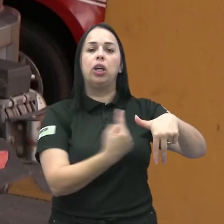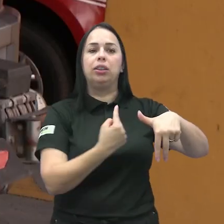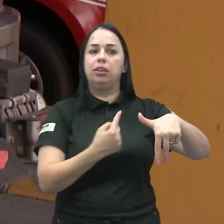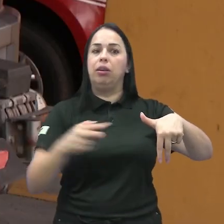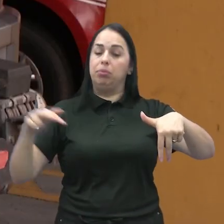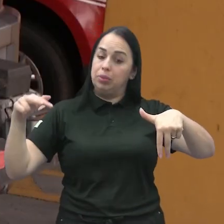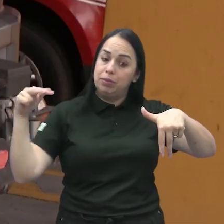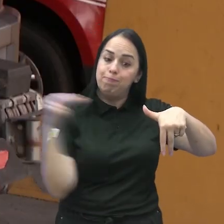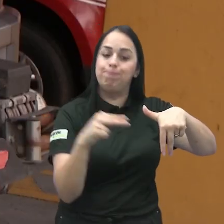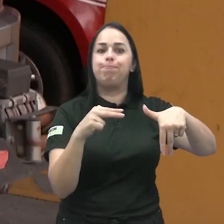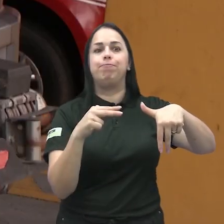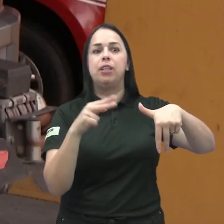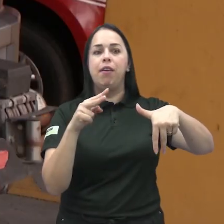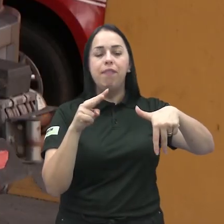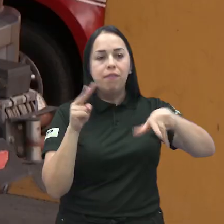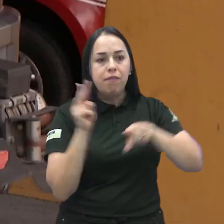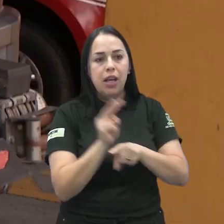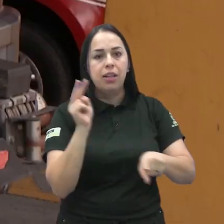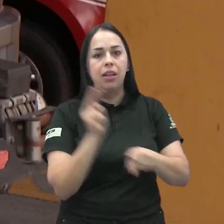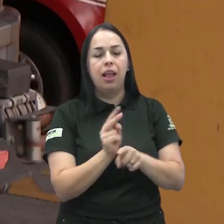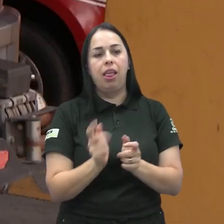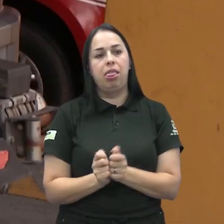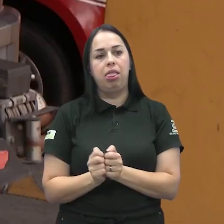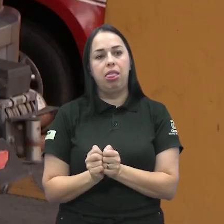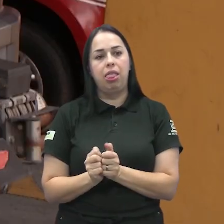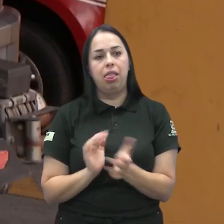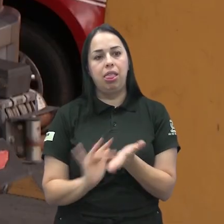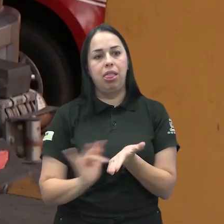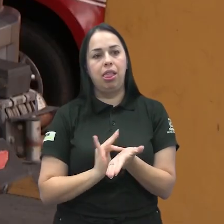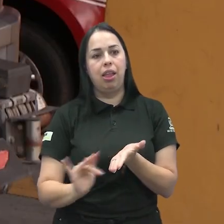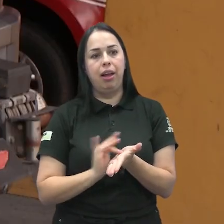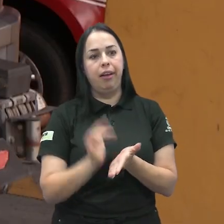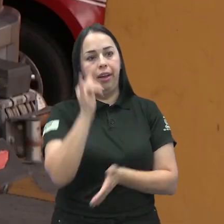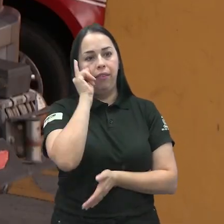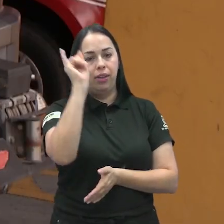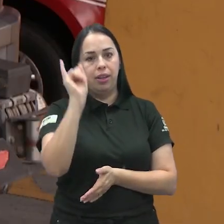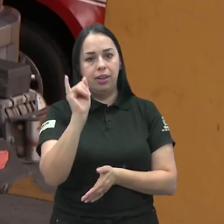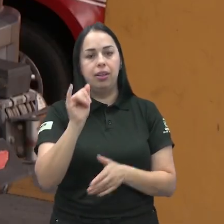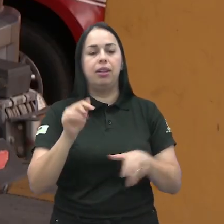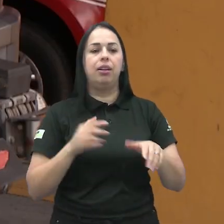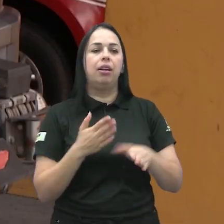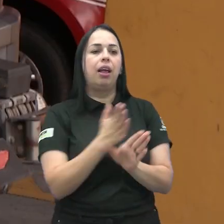piscina, você deve voltar a sua atenção totalmente para ele, evitar mexer no celular ou qualquer outra